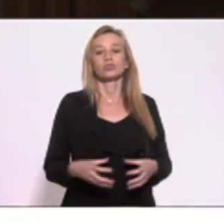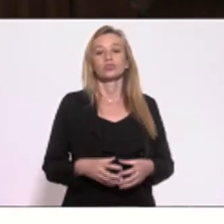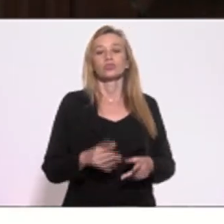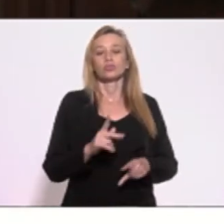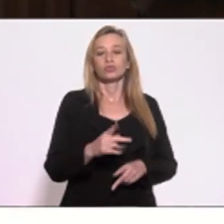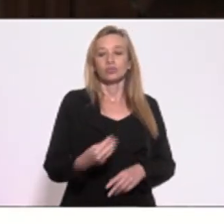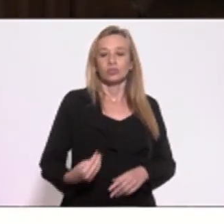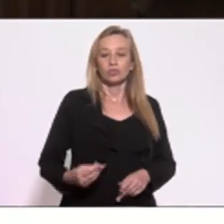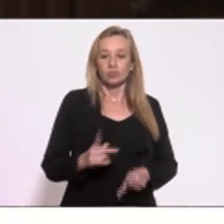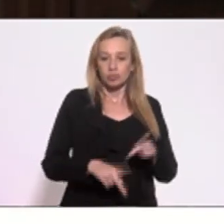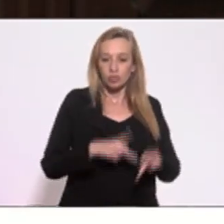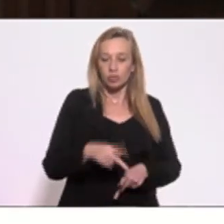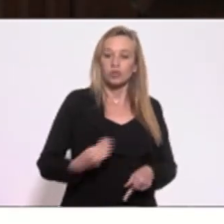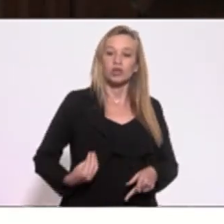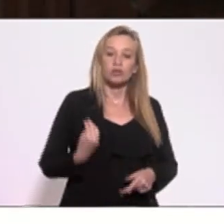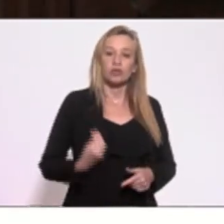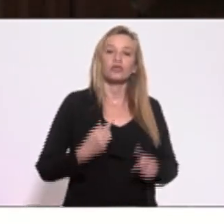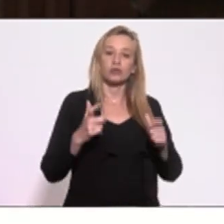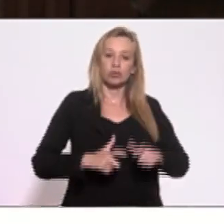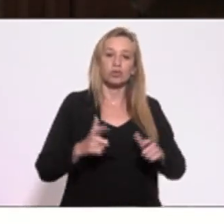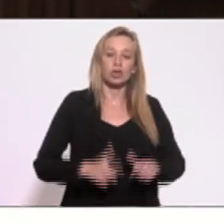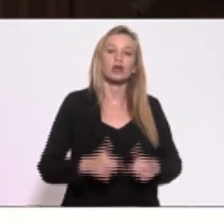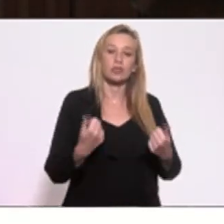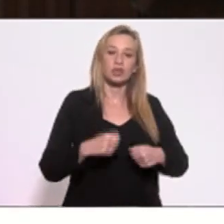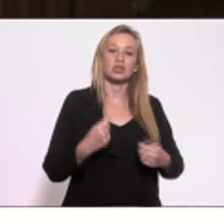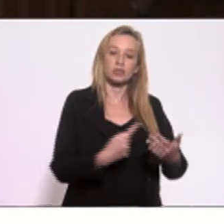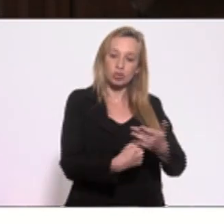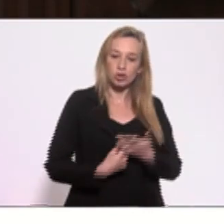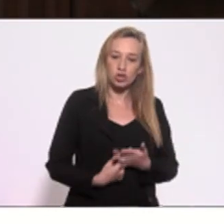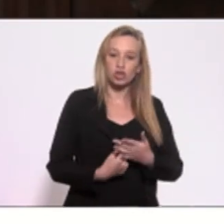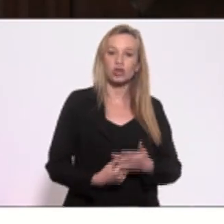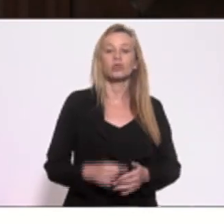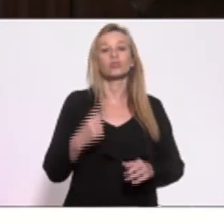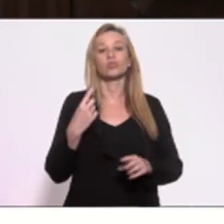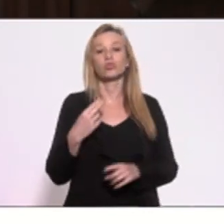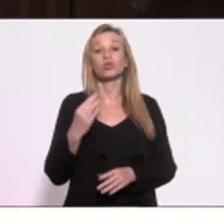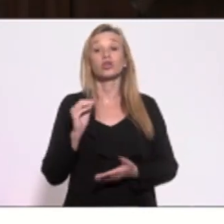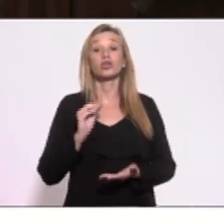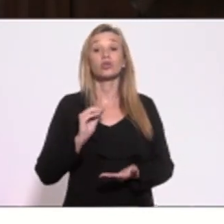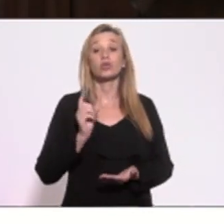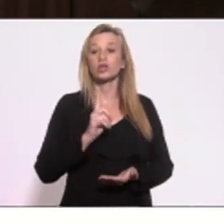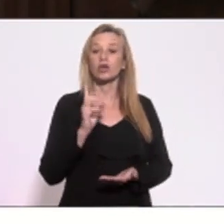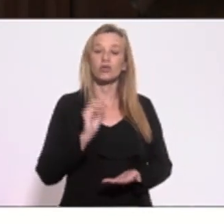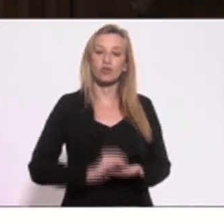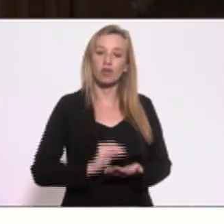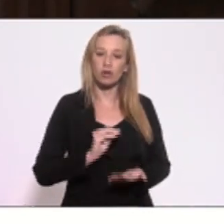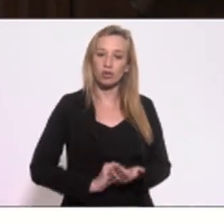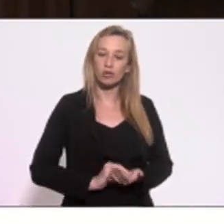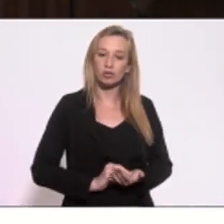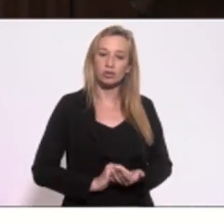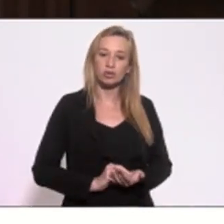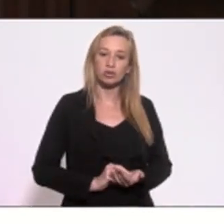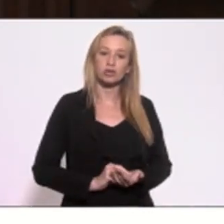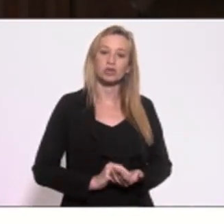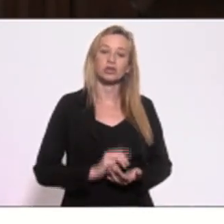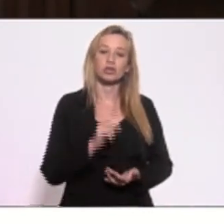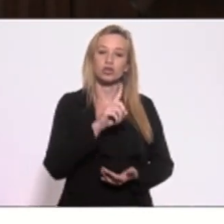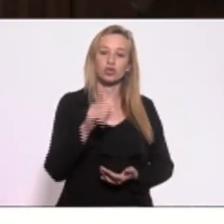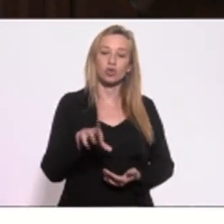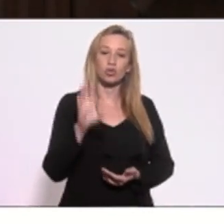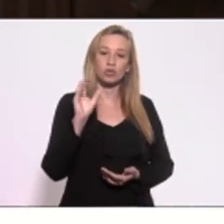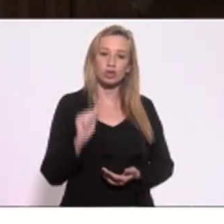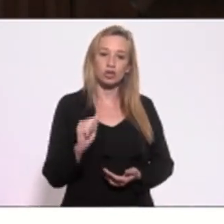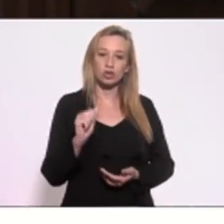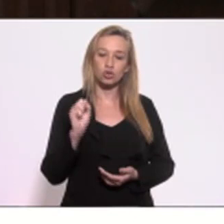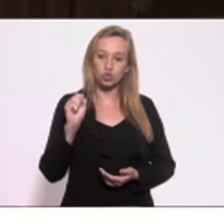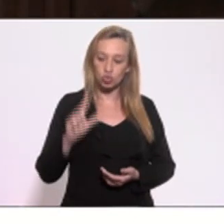que precisa ser preservado. Porque o que não falta na zona sul da nossa